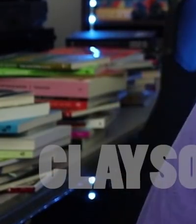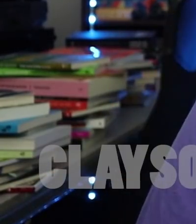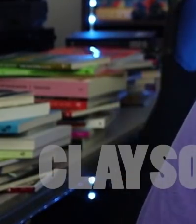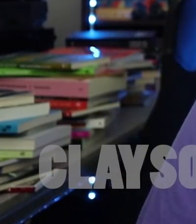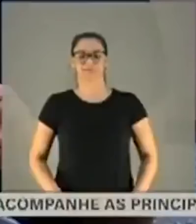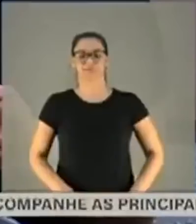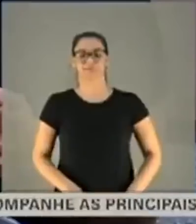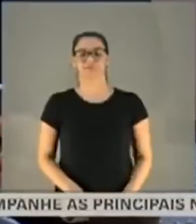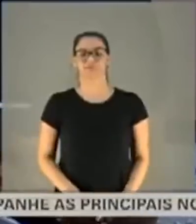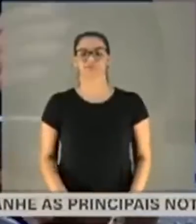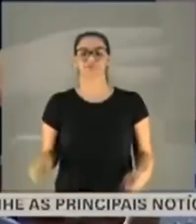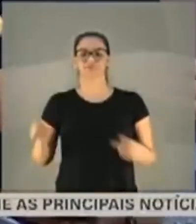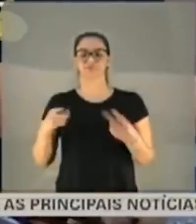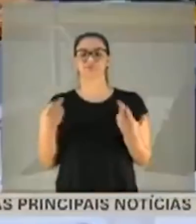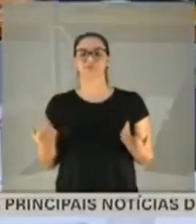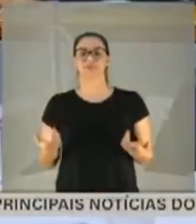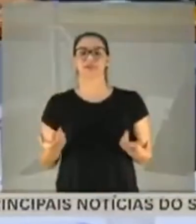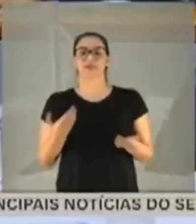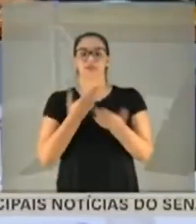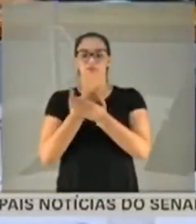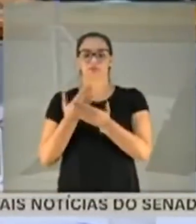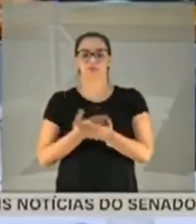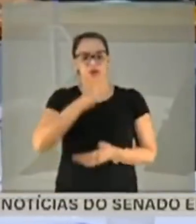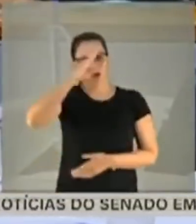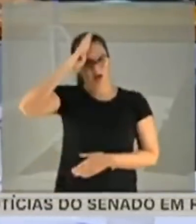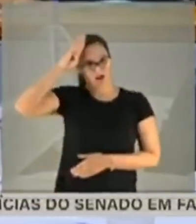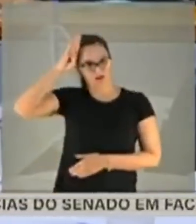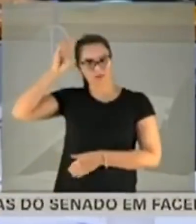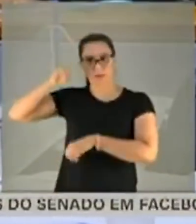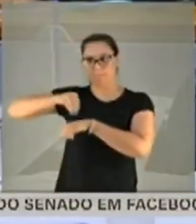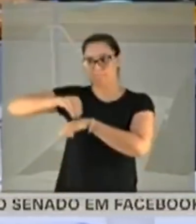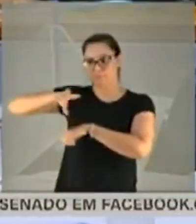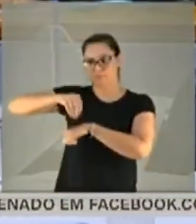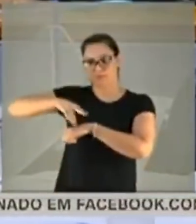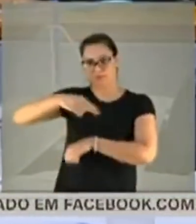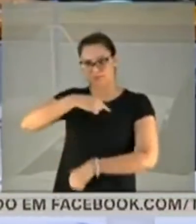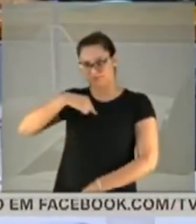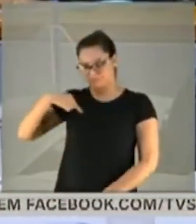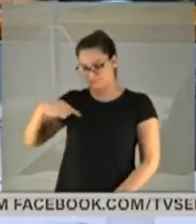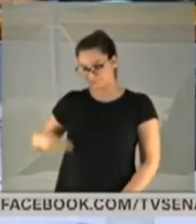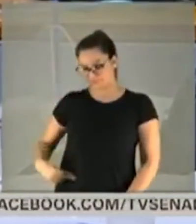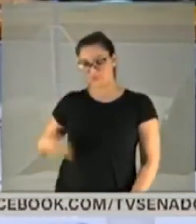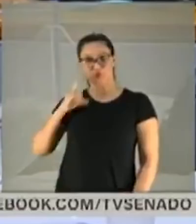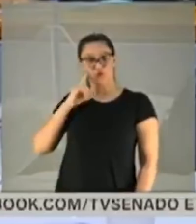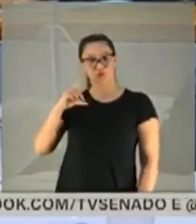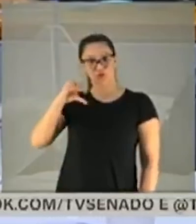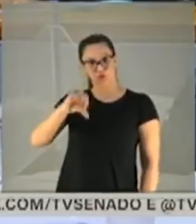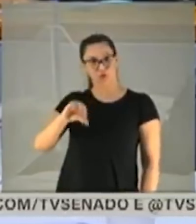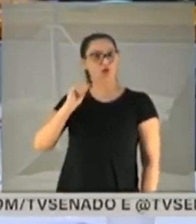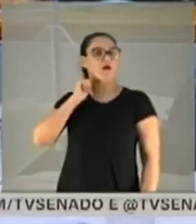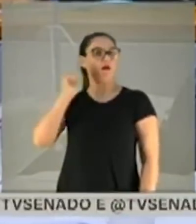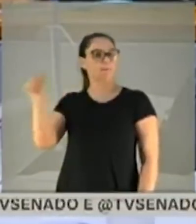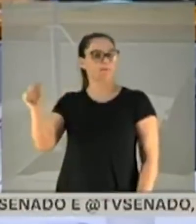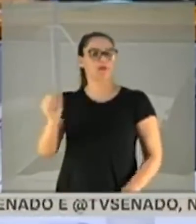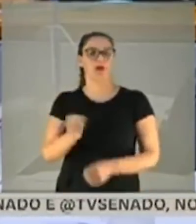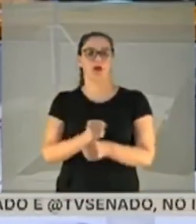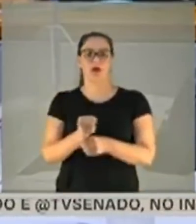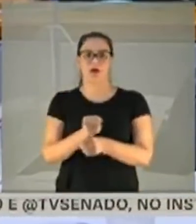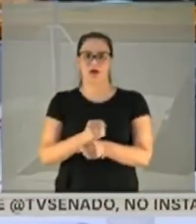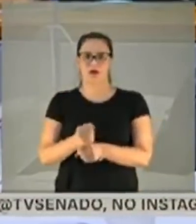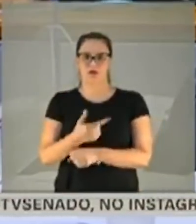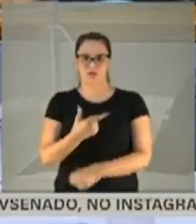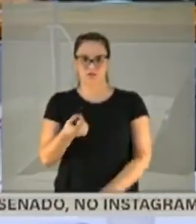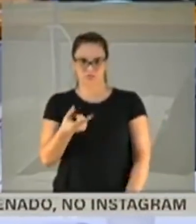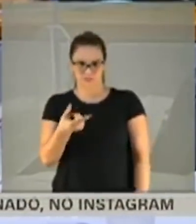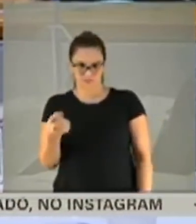uma escova para você entender o estudo acadêmico publicado na China em nove de abril de 2020